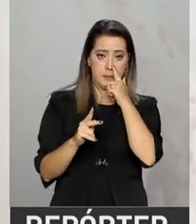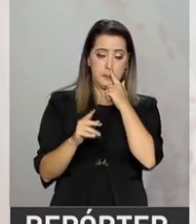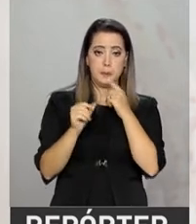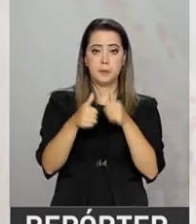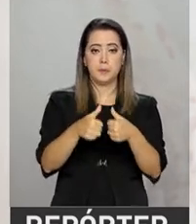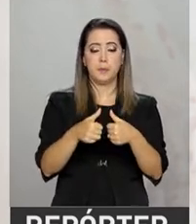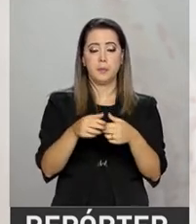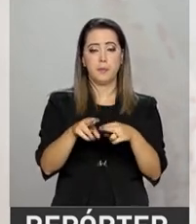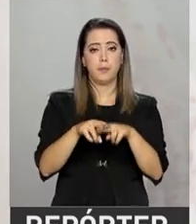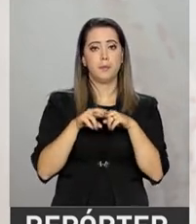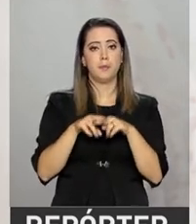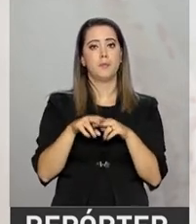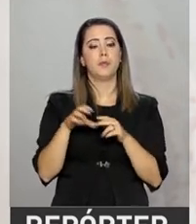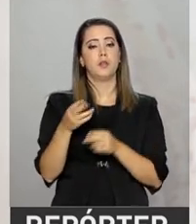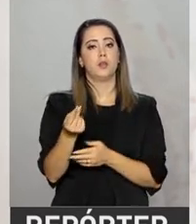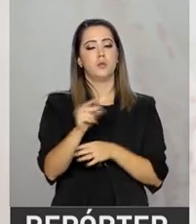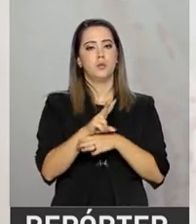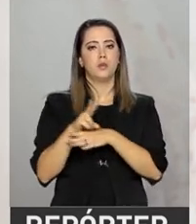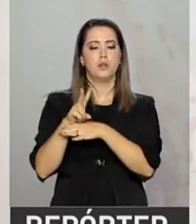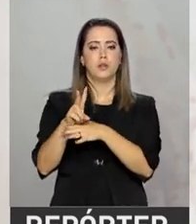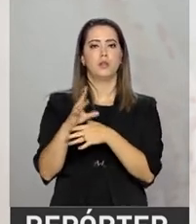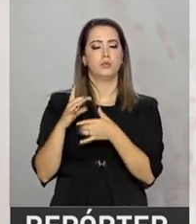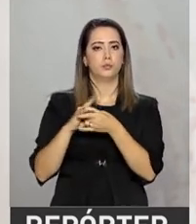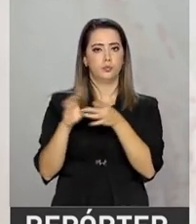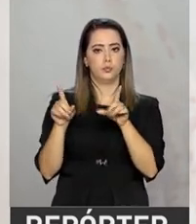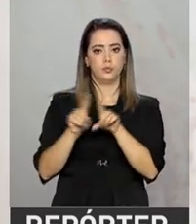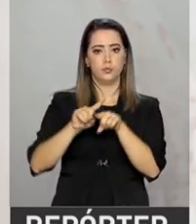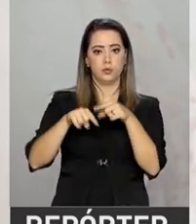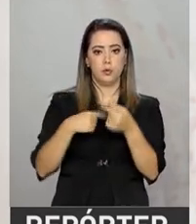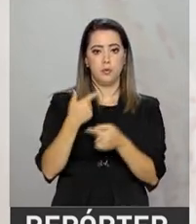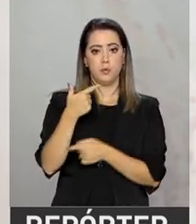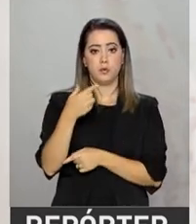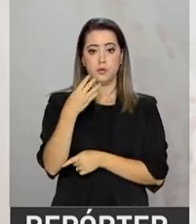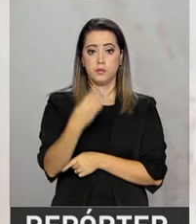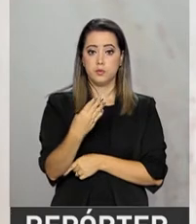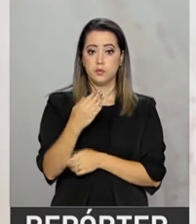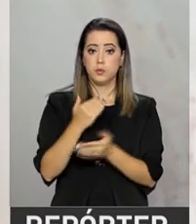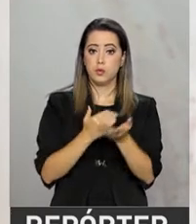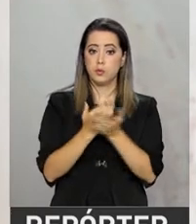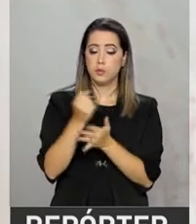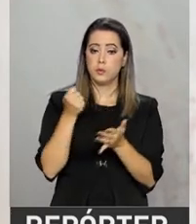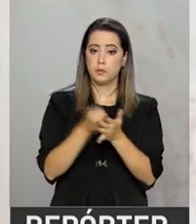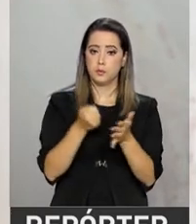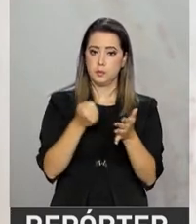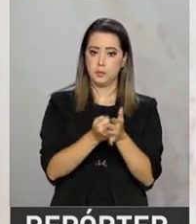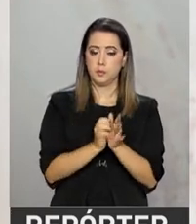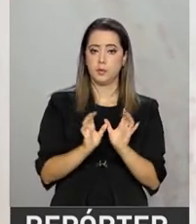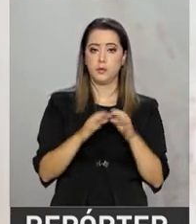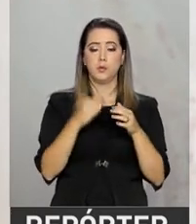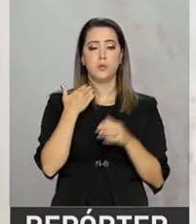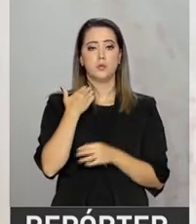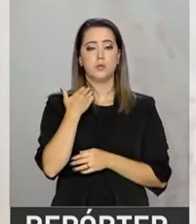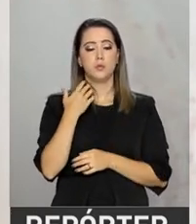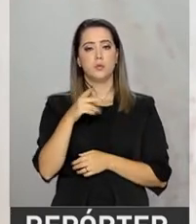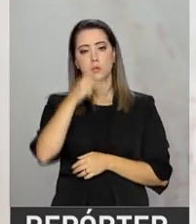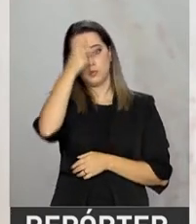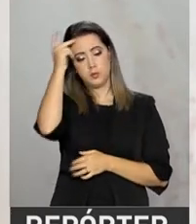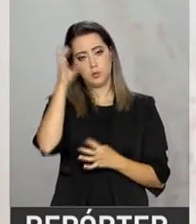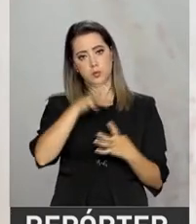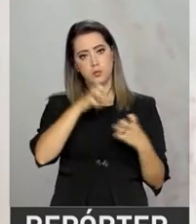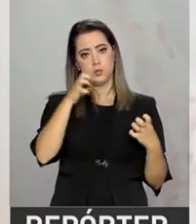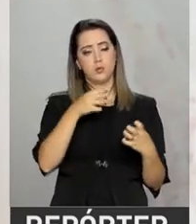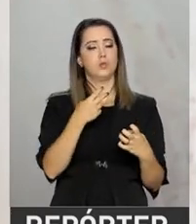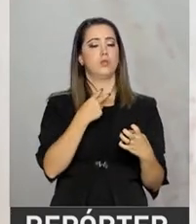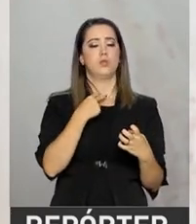por meio de crédito automático no dia 24 começa o pagamento nas agências para esses idosos que não têm conta nesses